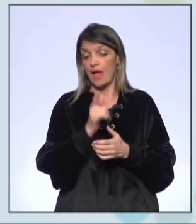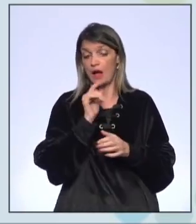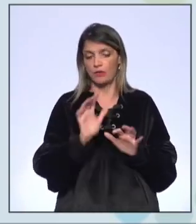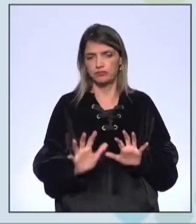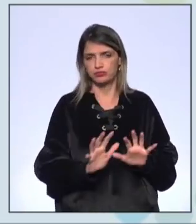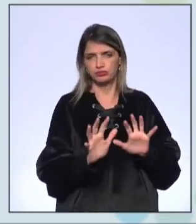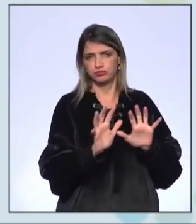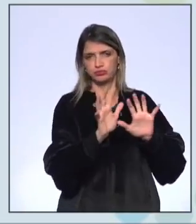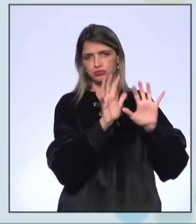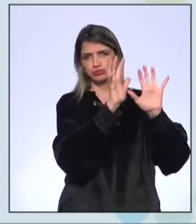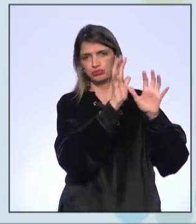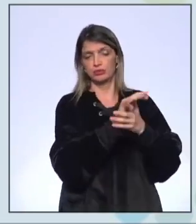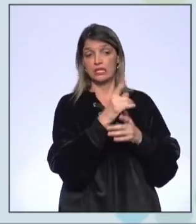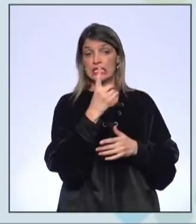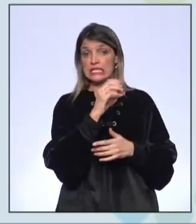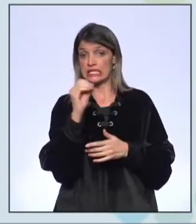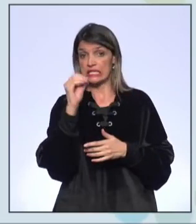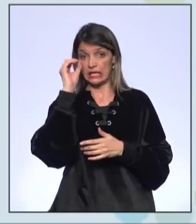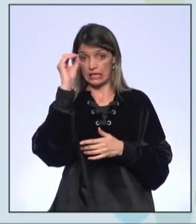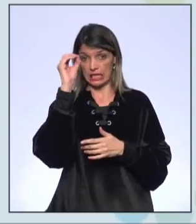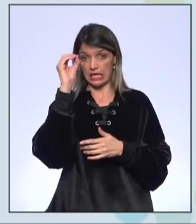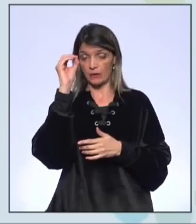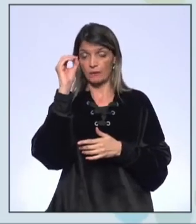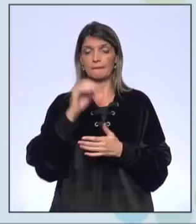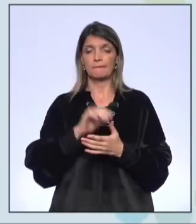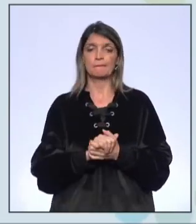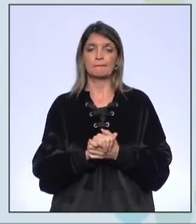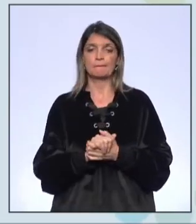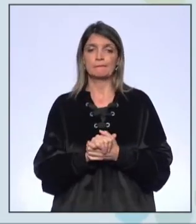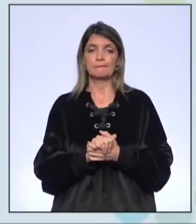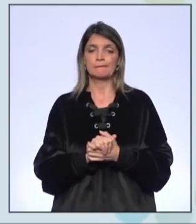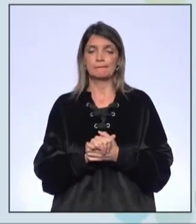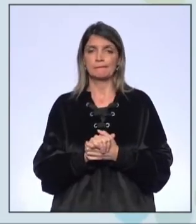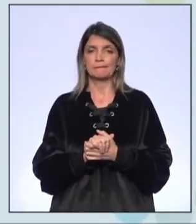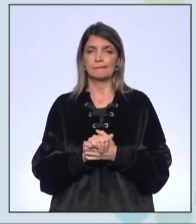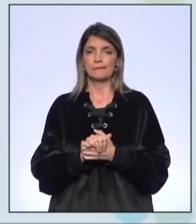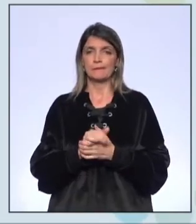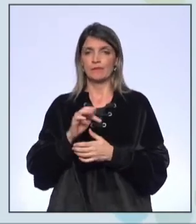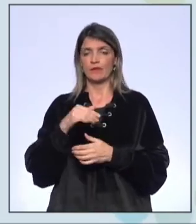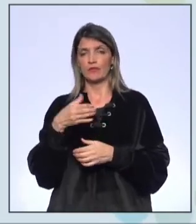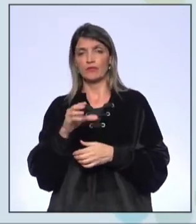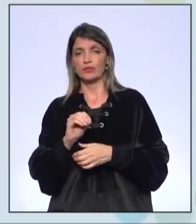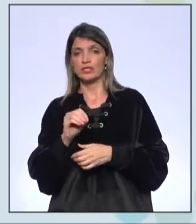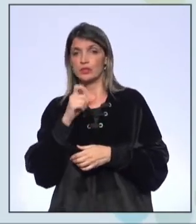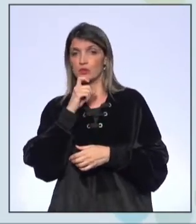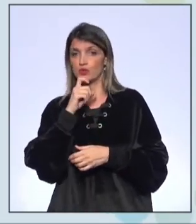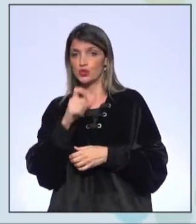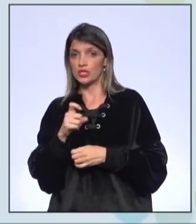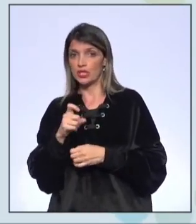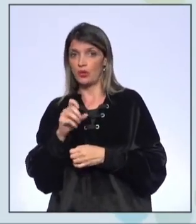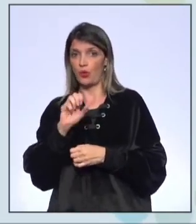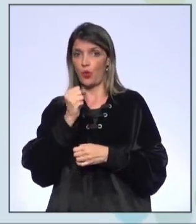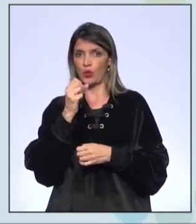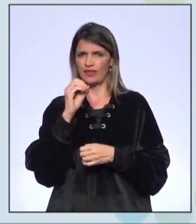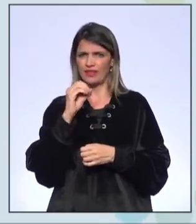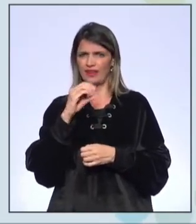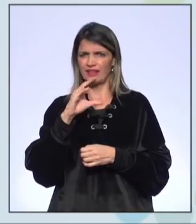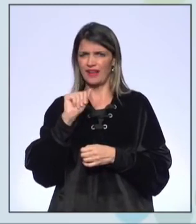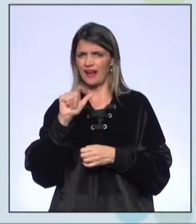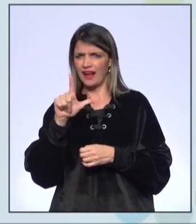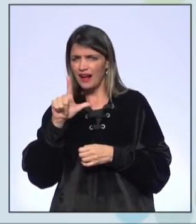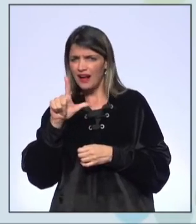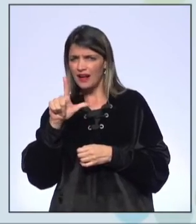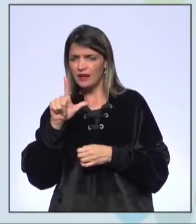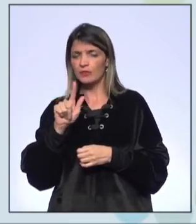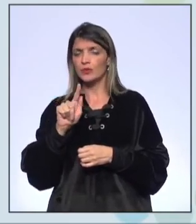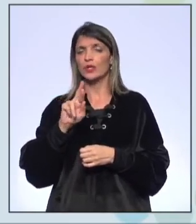é 100 graus Celsius, né? De vaporização. Fusão do gelo é 100. E para você transformar ali gelo em calor latente é 80 calorias por